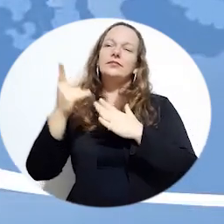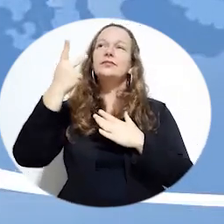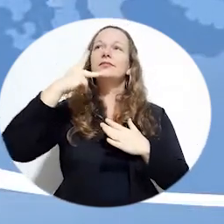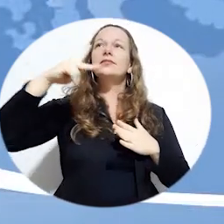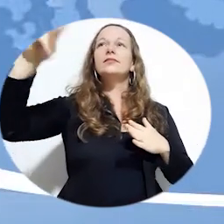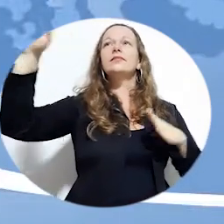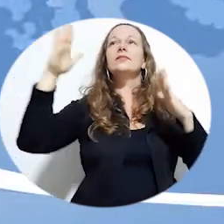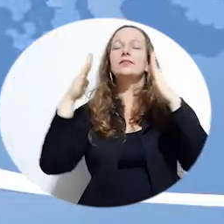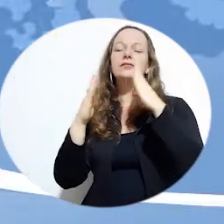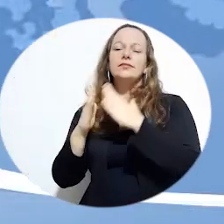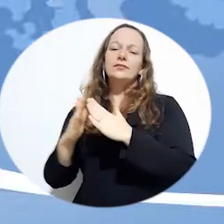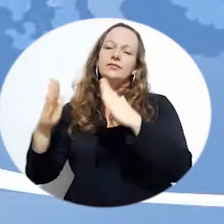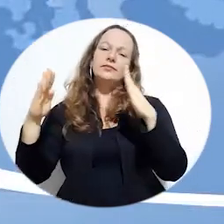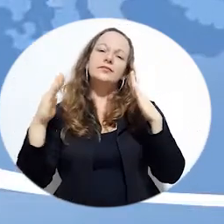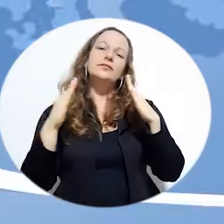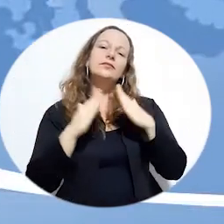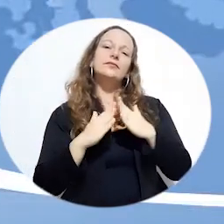casa, sua